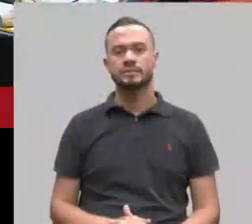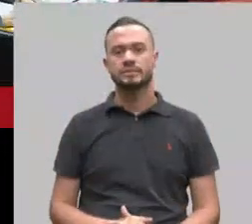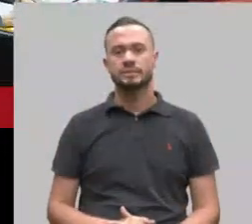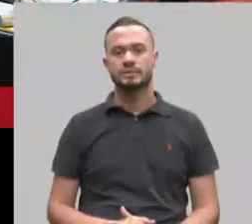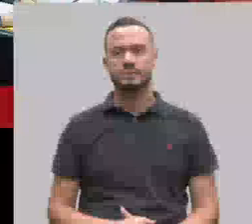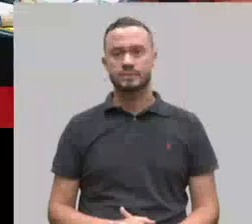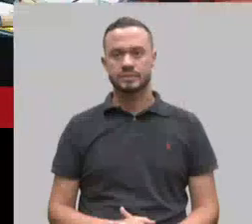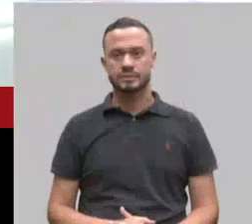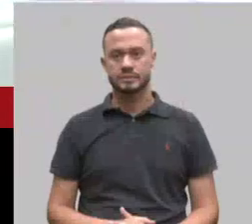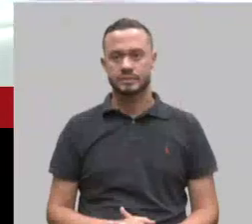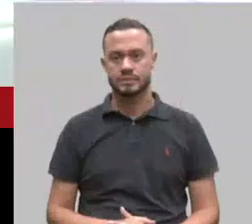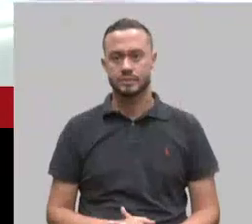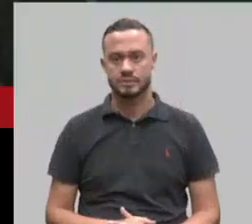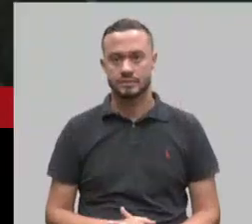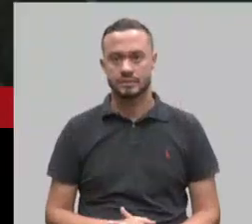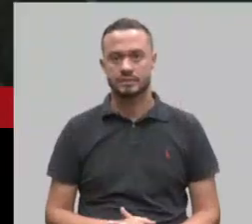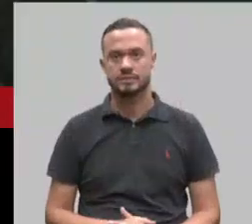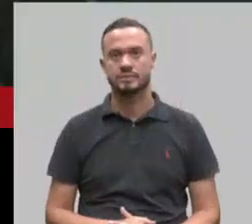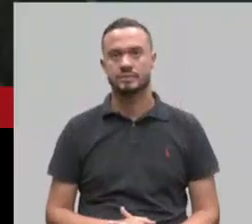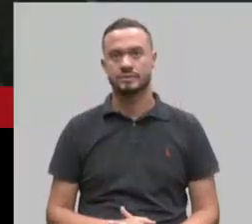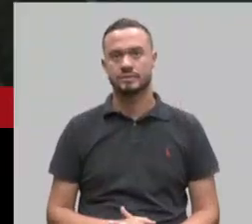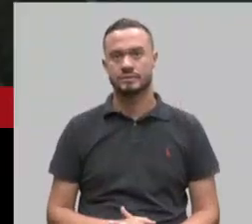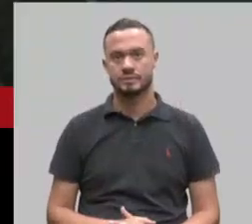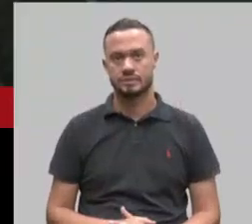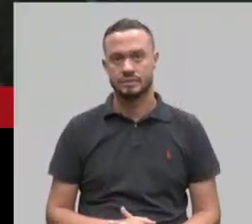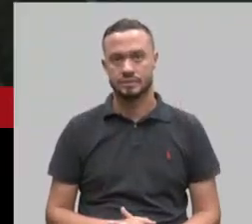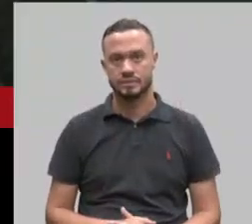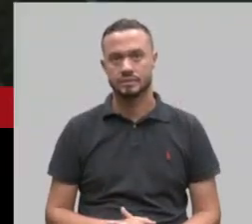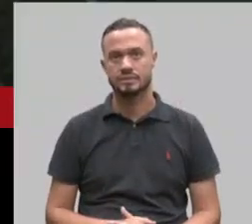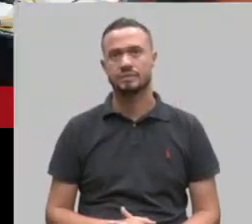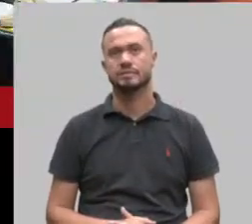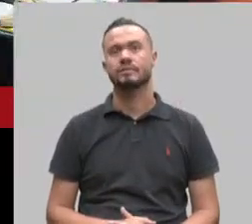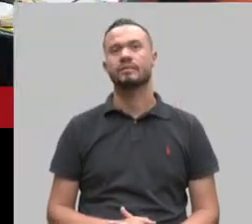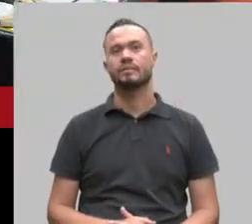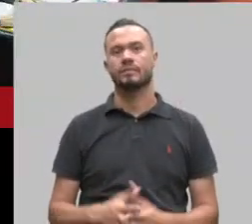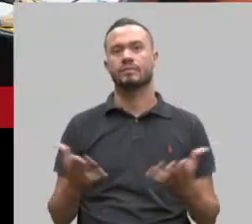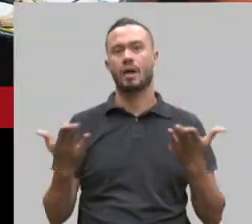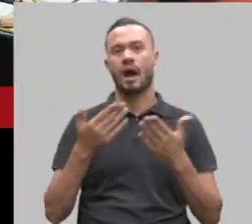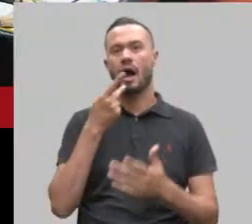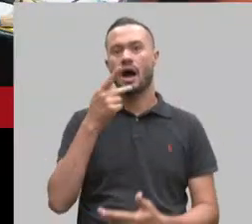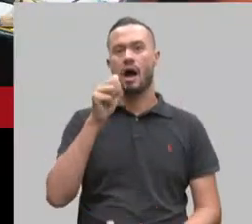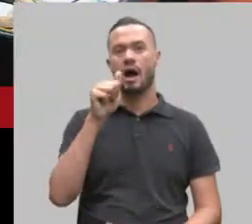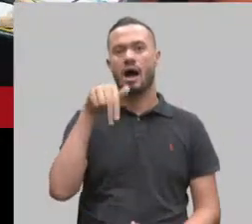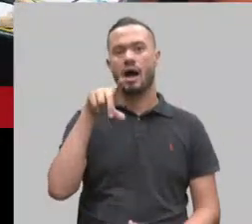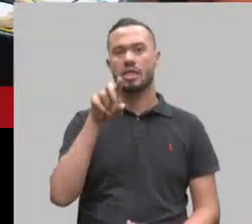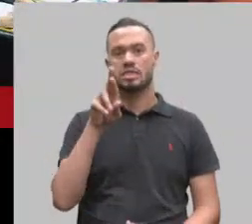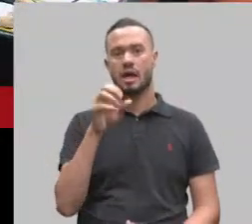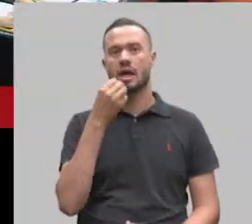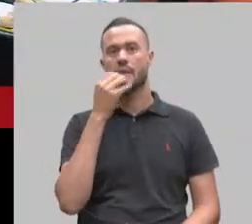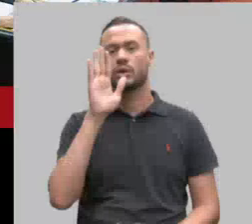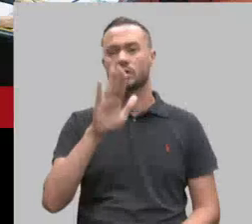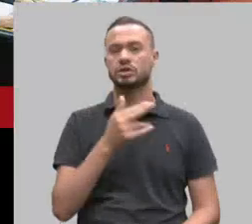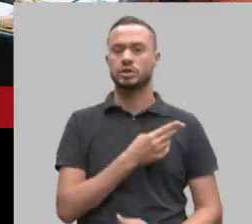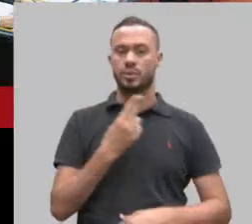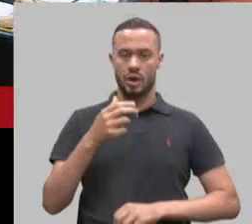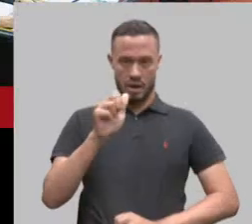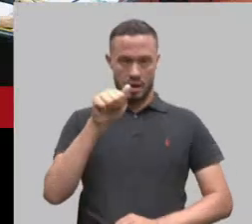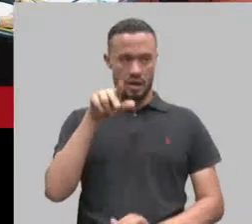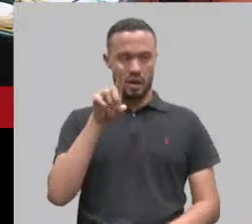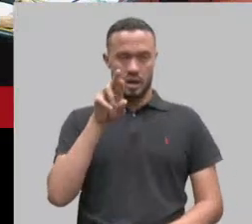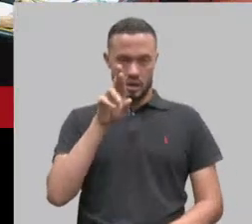obrigado Muito obrigada Ana passo a fala agora pro André e boa tarde sou o André sou do Polo Sudoeste de